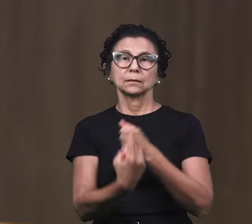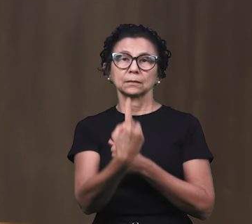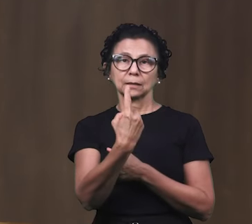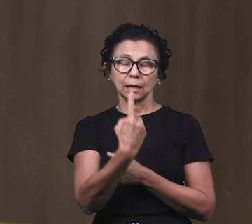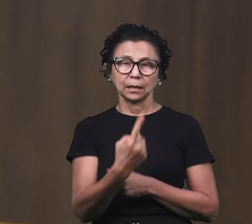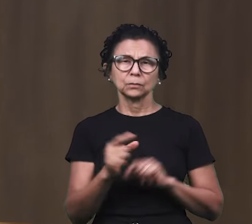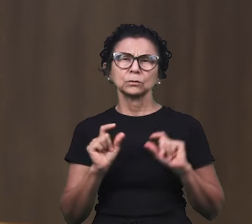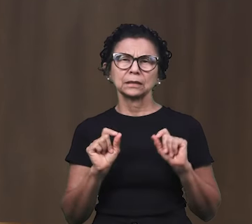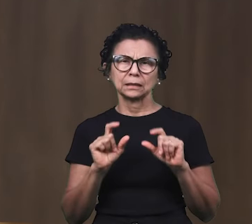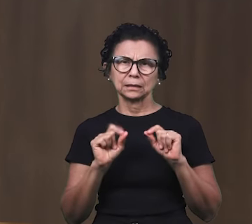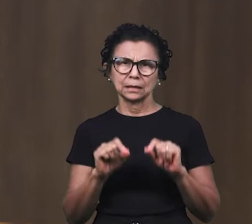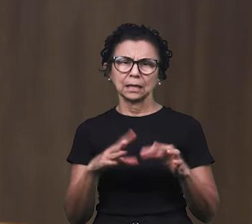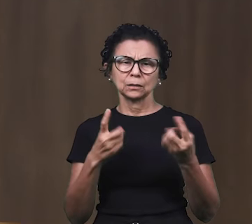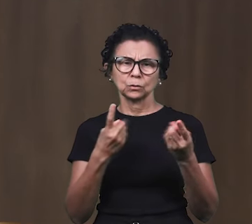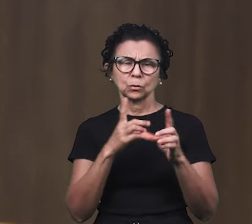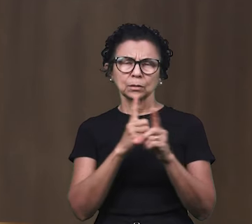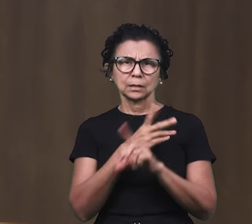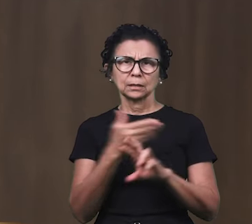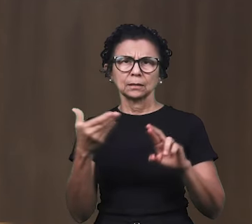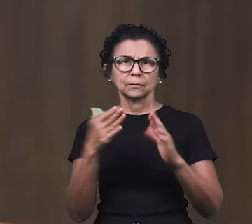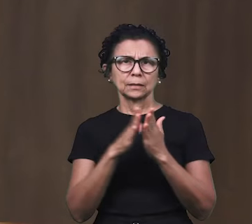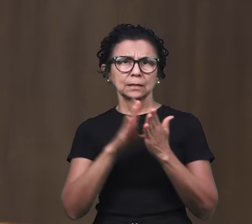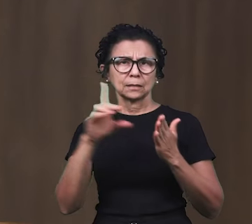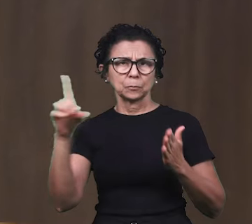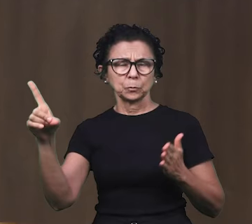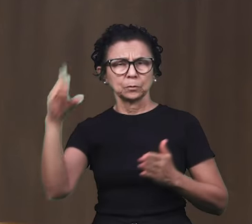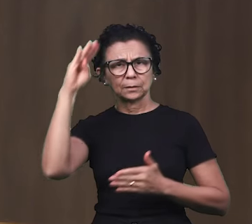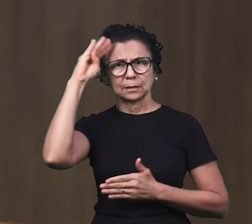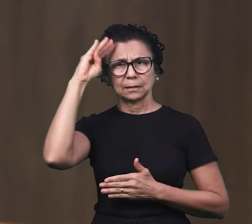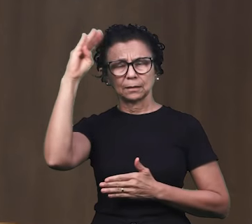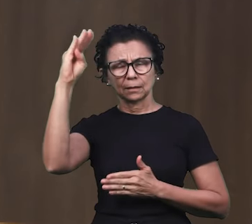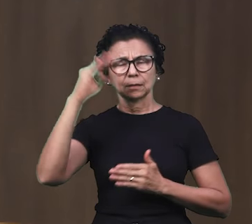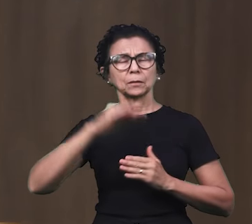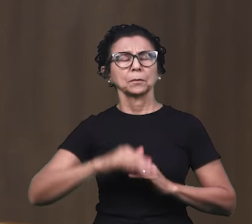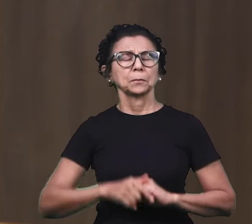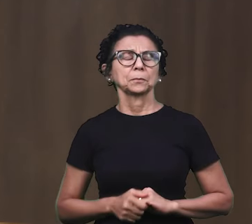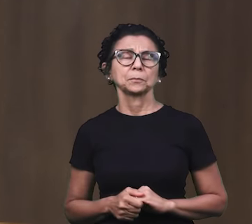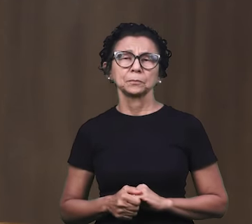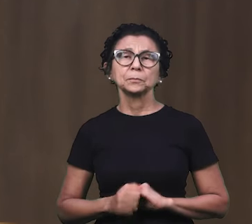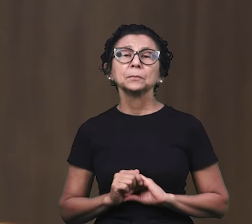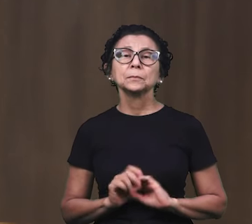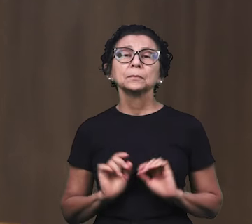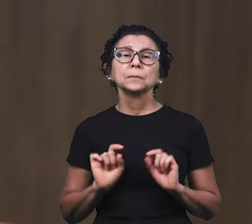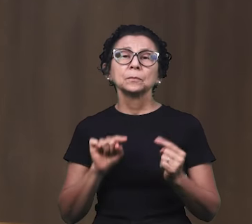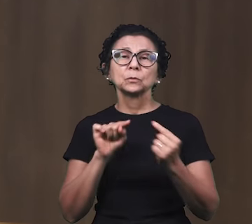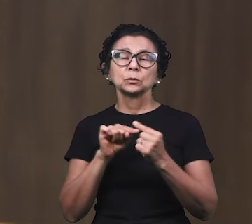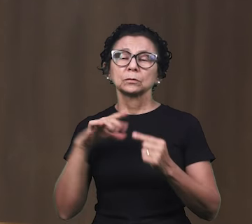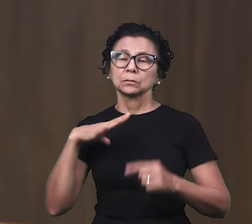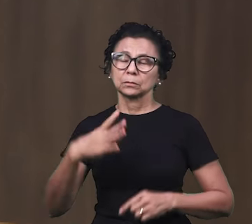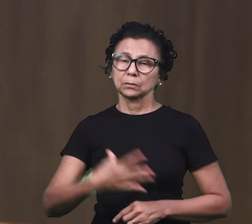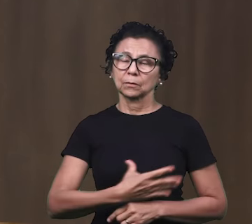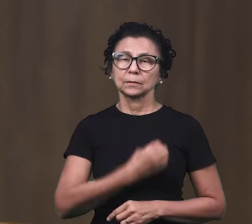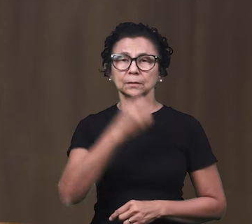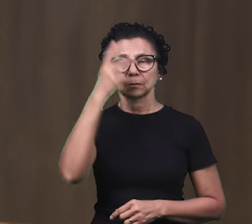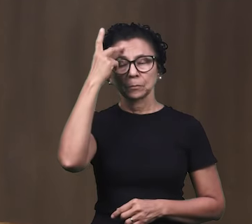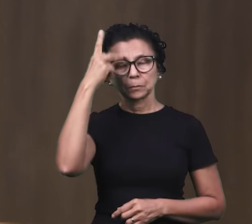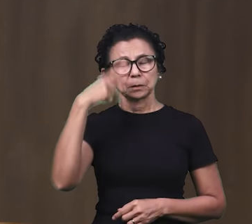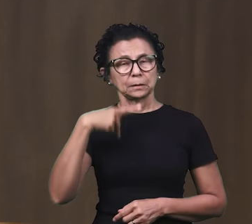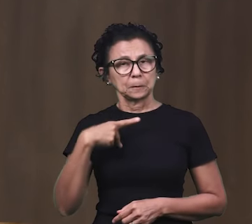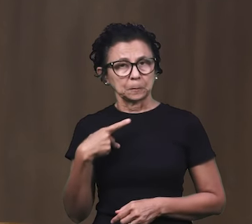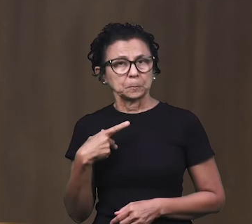doutrina bíblica central, fundamental para a nossa salvação. Porque